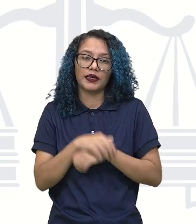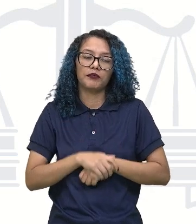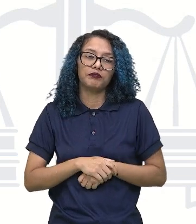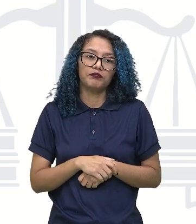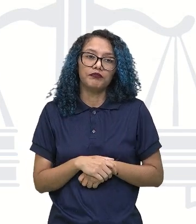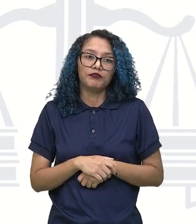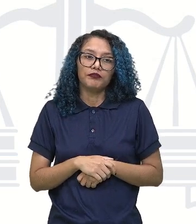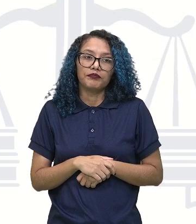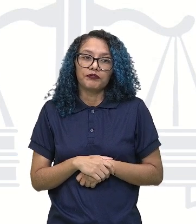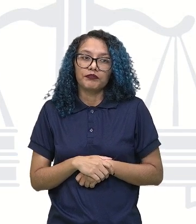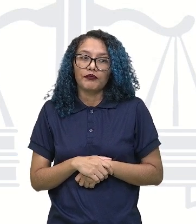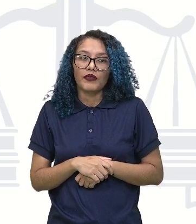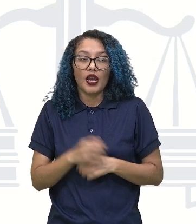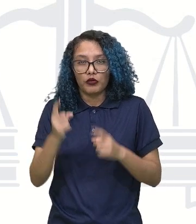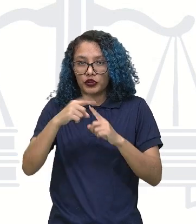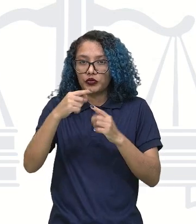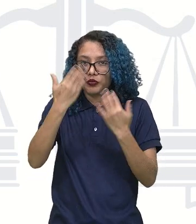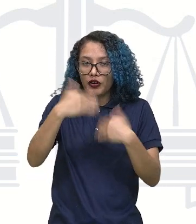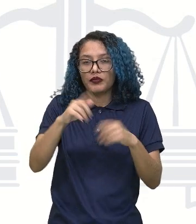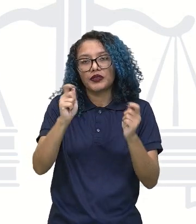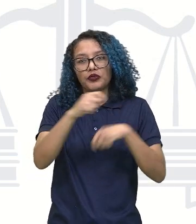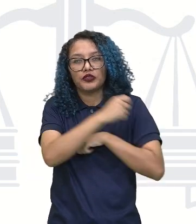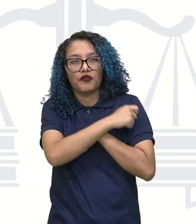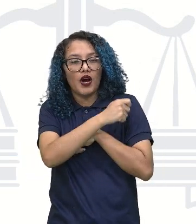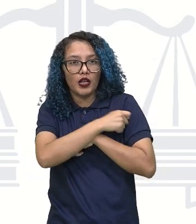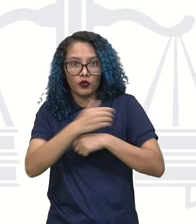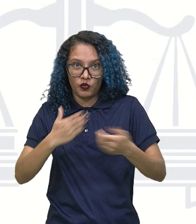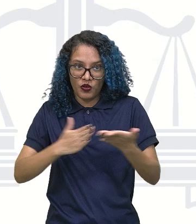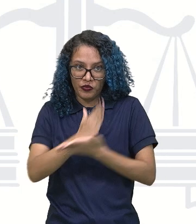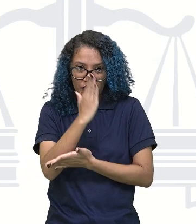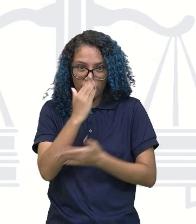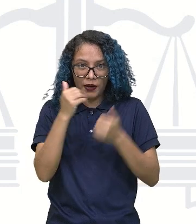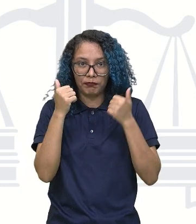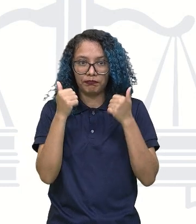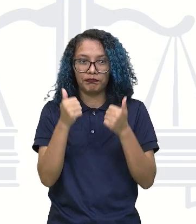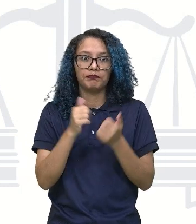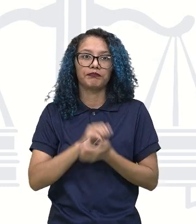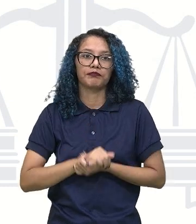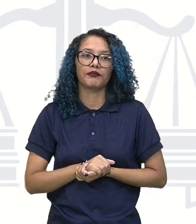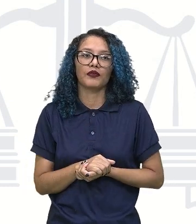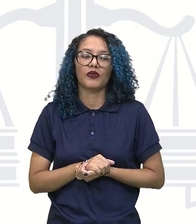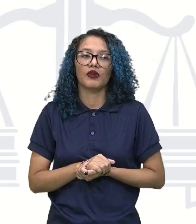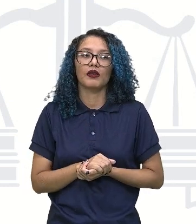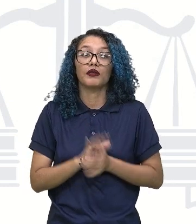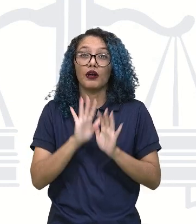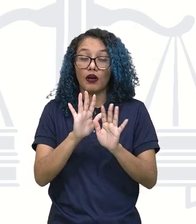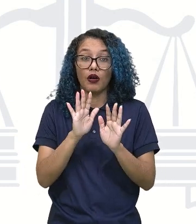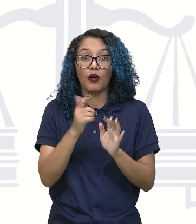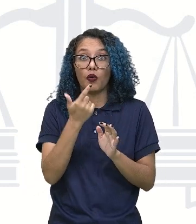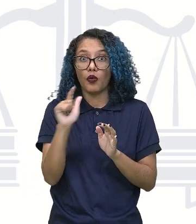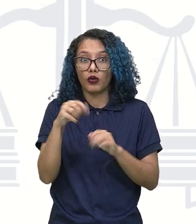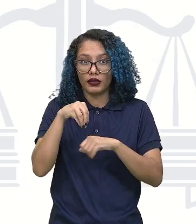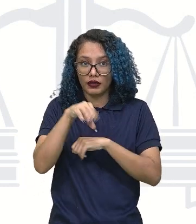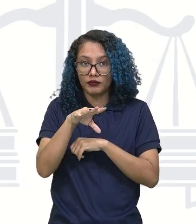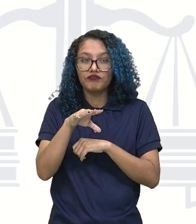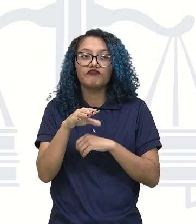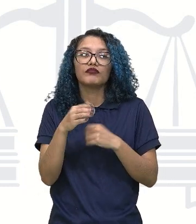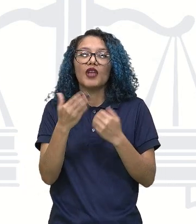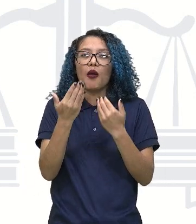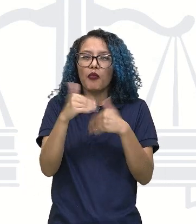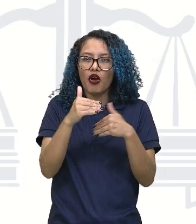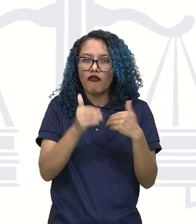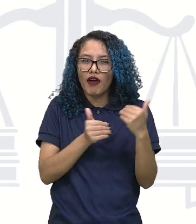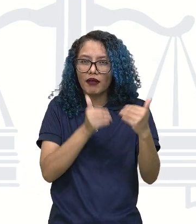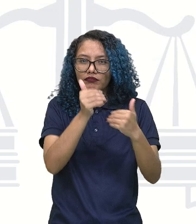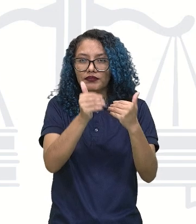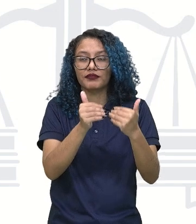aí de recuperação. A avaliação, só um ponto de atenção, em relação à avaliação de progressão. Gente, somente para estudantes que ficaram